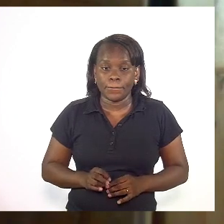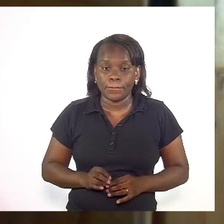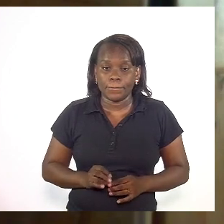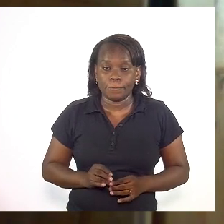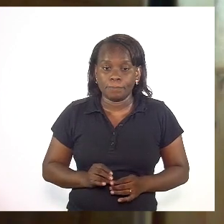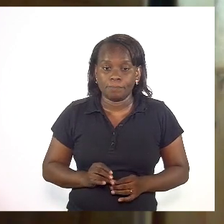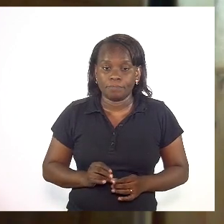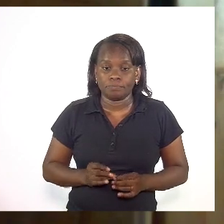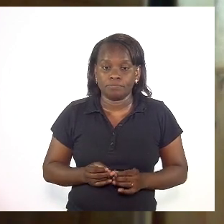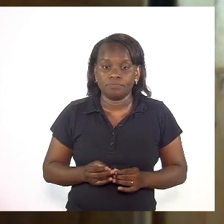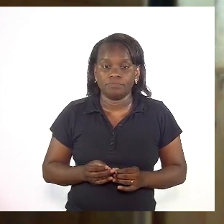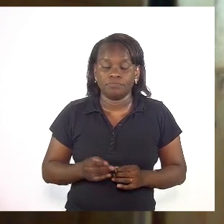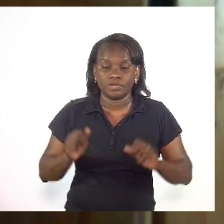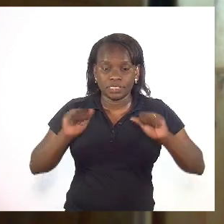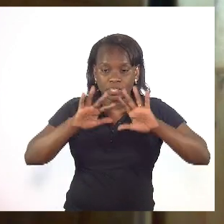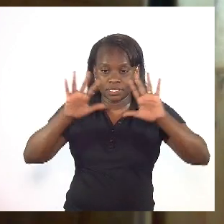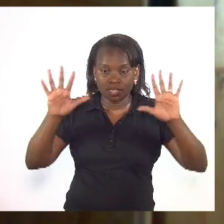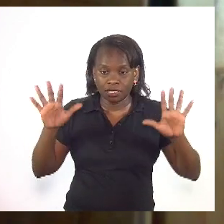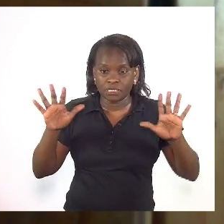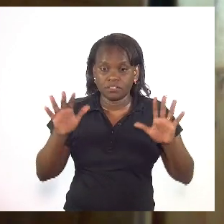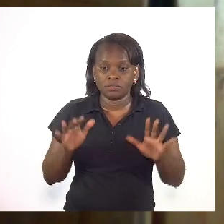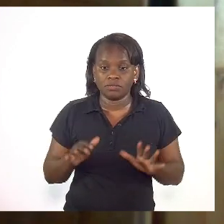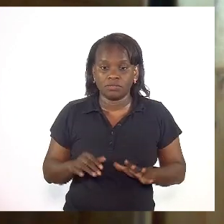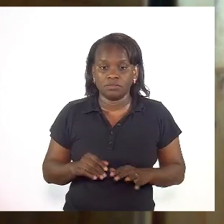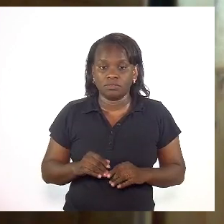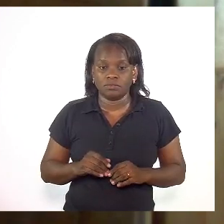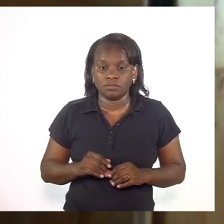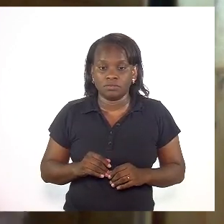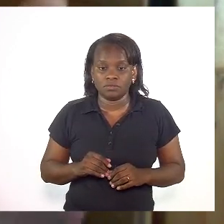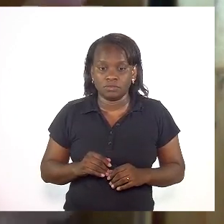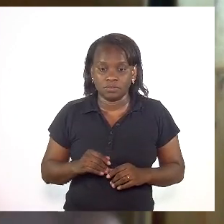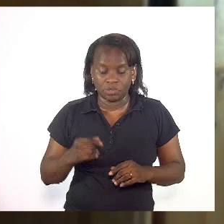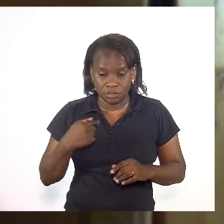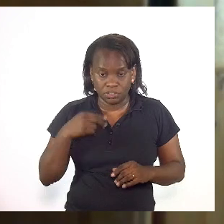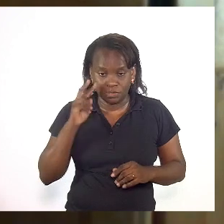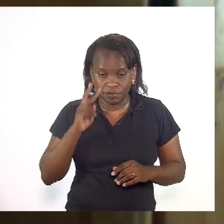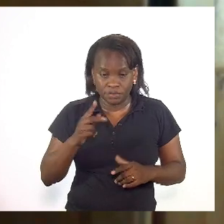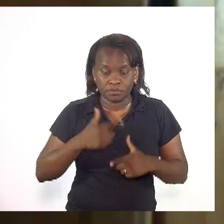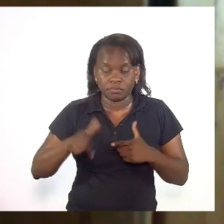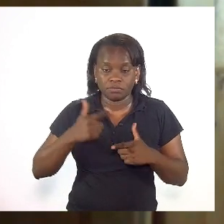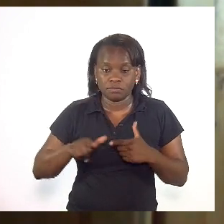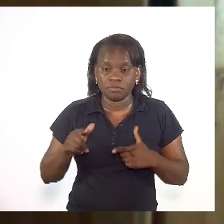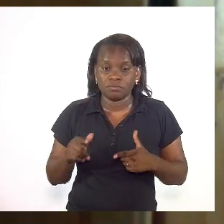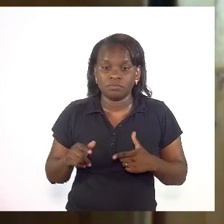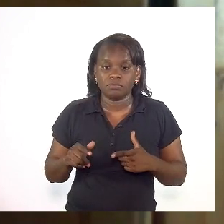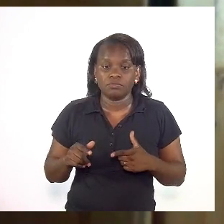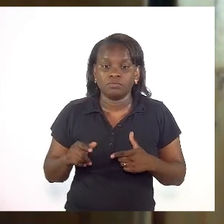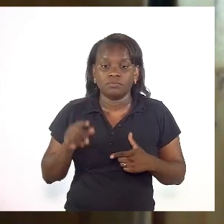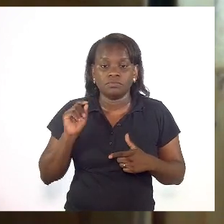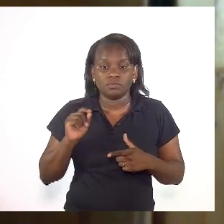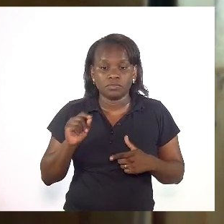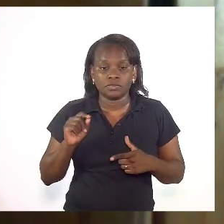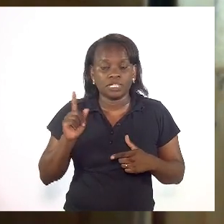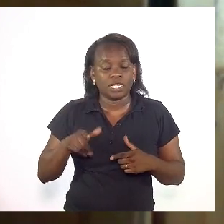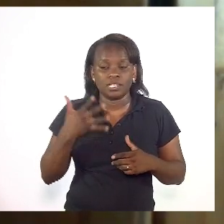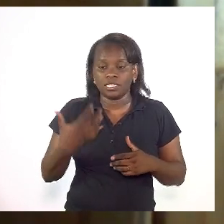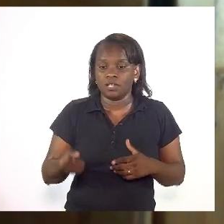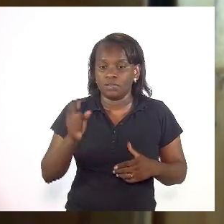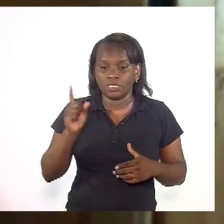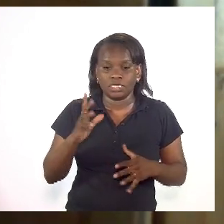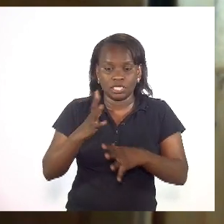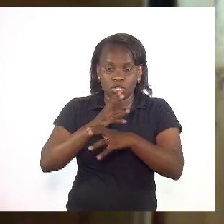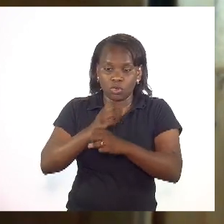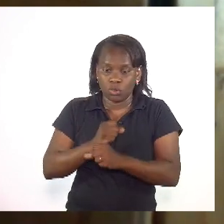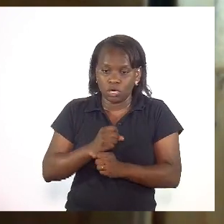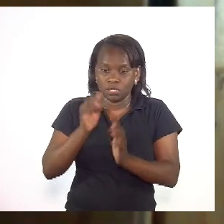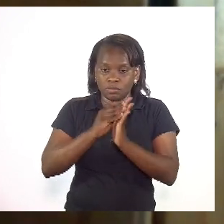com a clareza com que eu vi essa questão é pela rejeição das